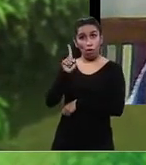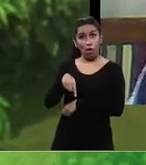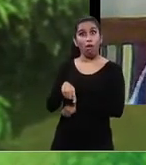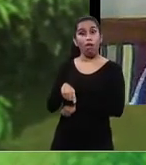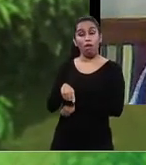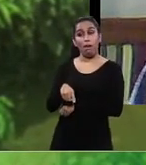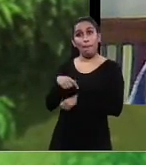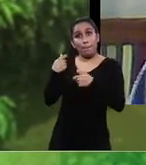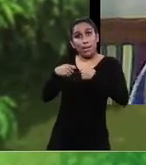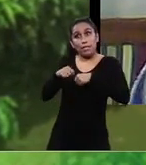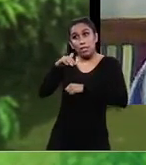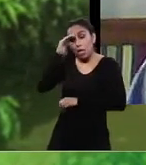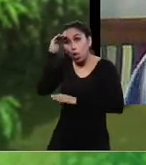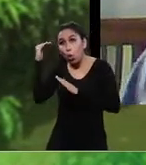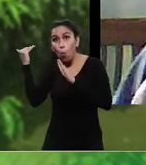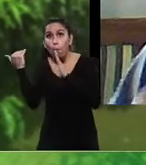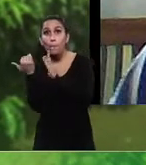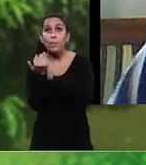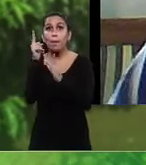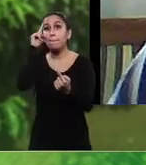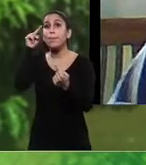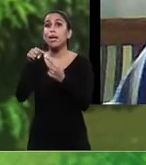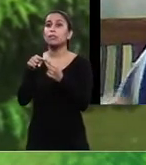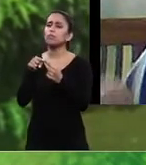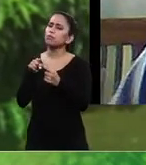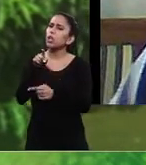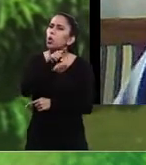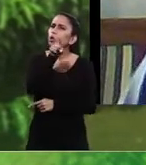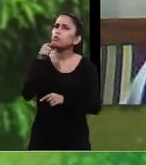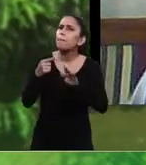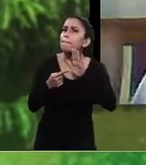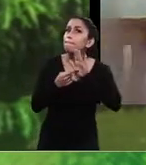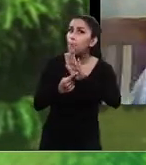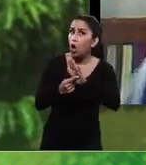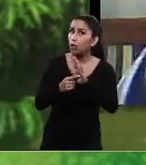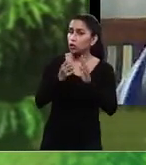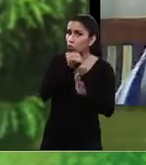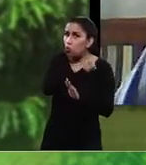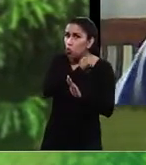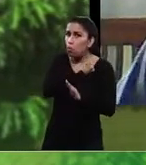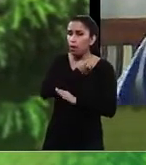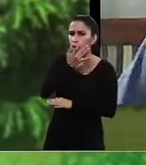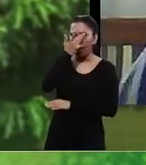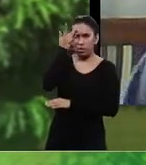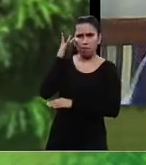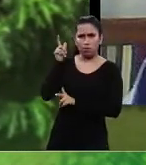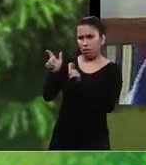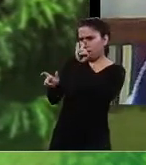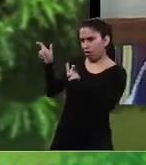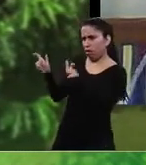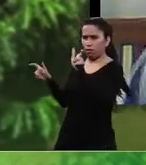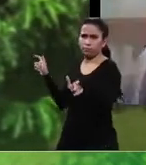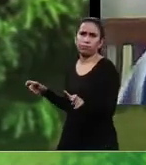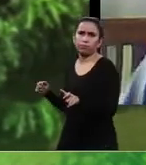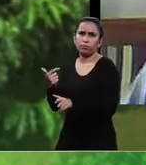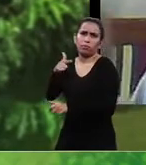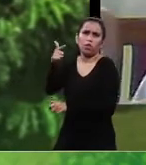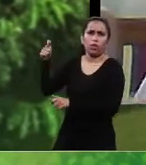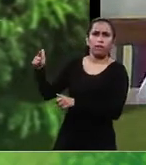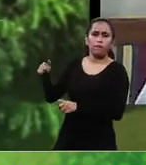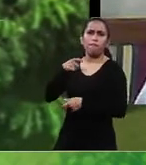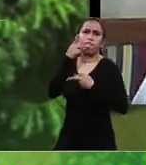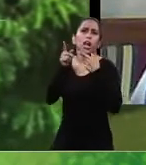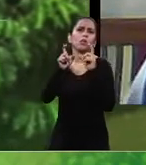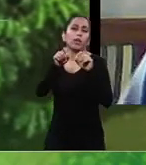né, cumprir as metas, quando você mostra esses números, as pessoas e os outros, né, as outras partes, dizem